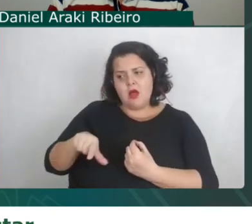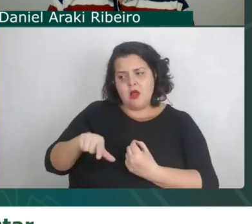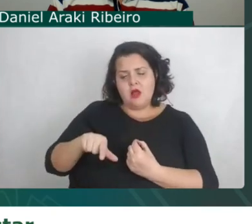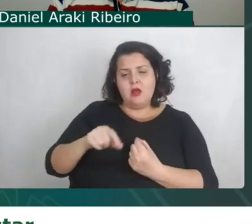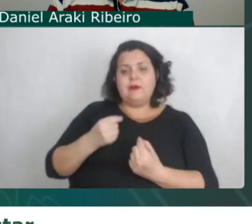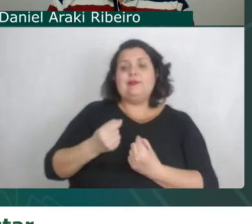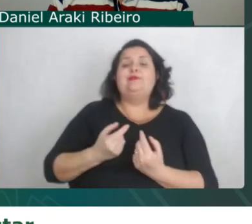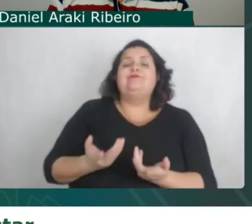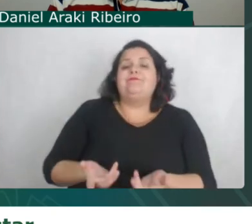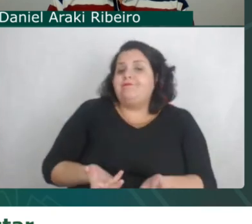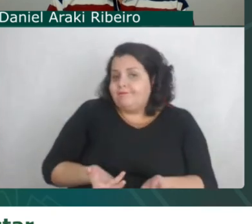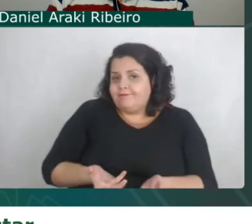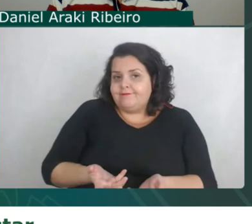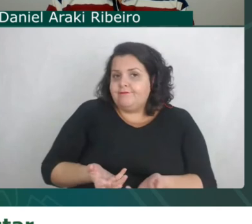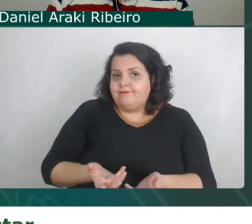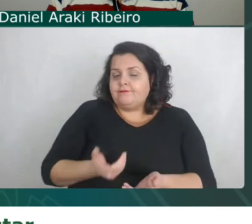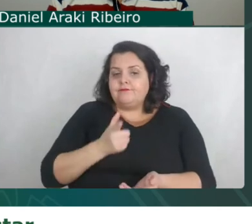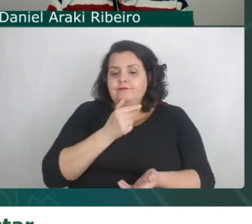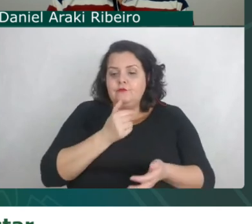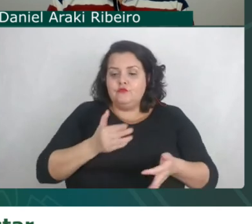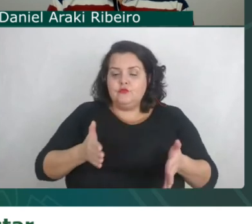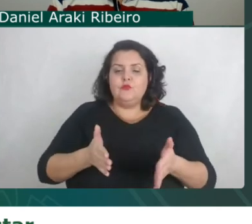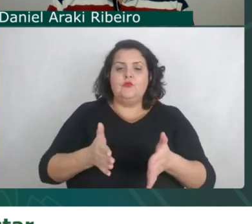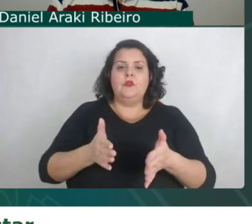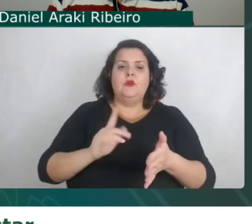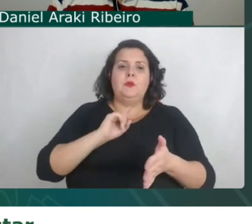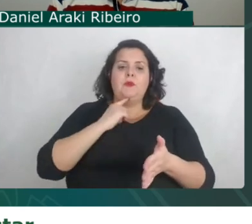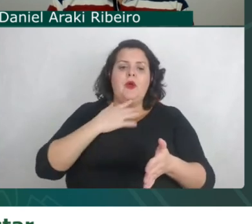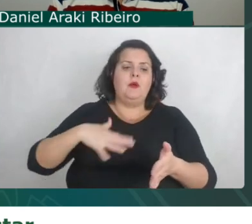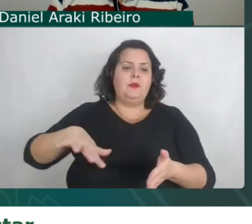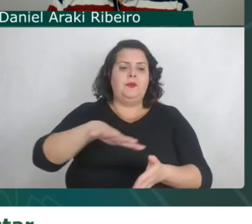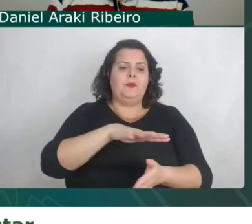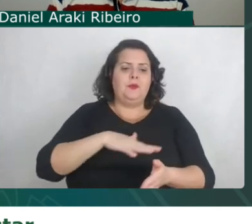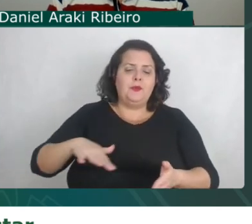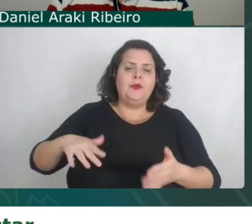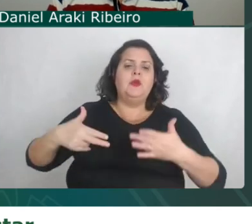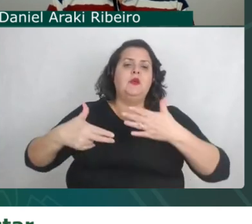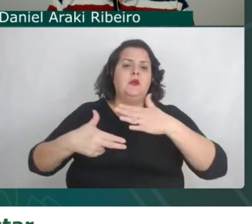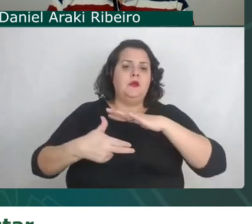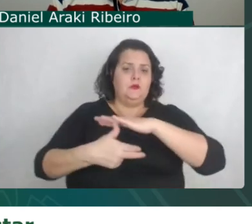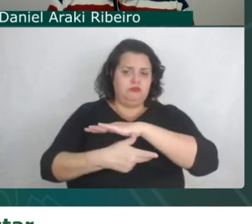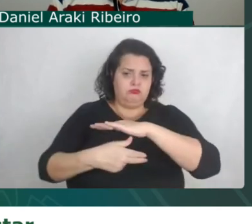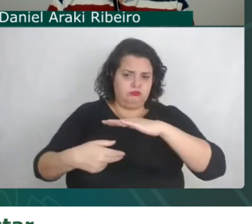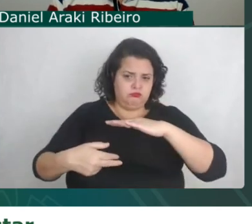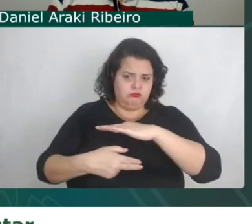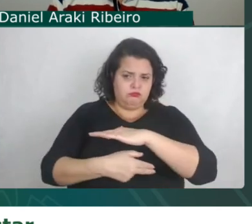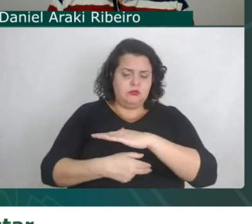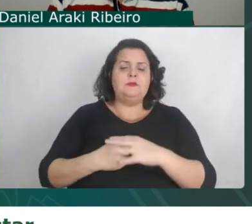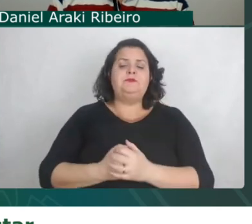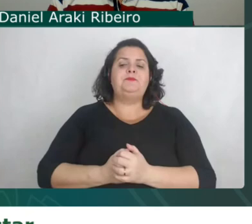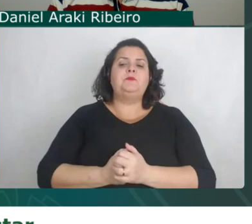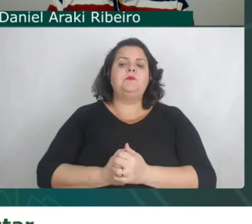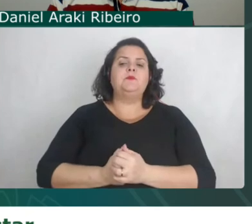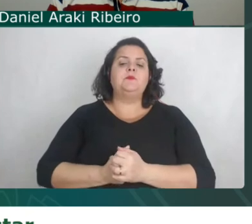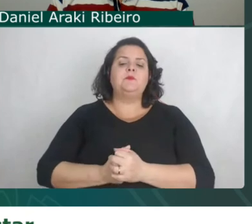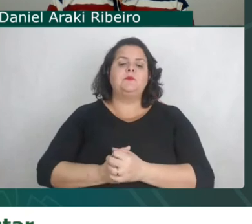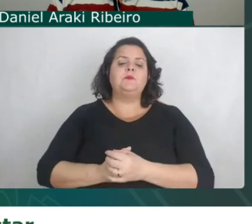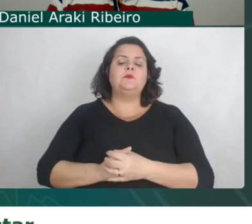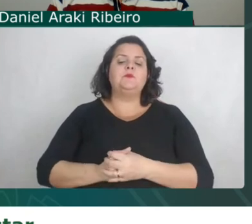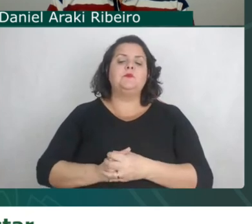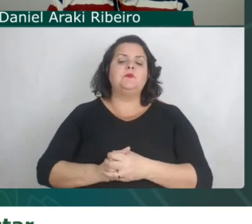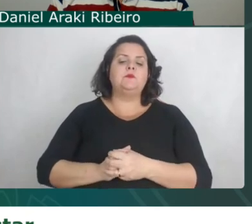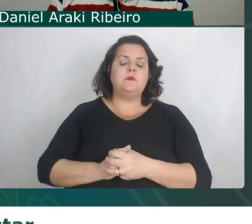diluição infinita dos rios e oceanos, né? Uma pergunta que surge muito interessante aqui também, e acho que